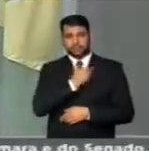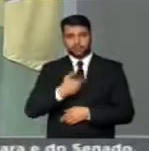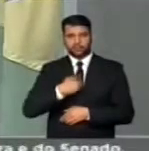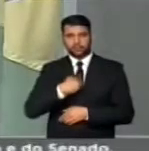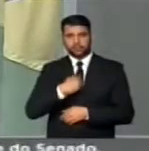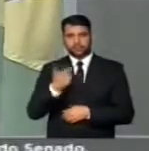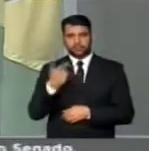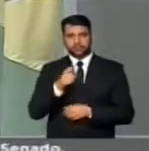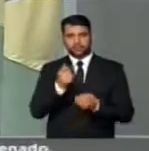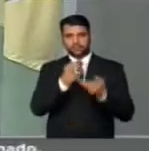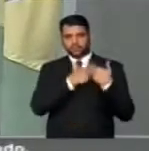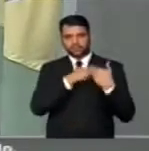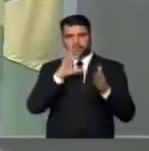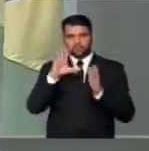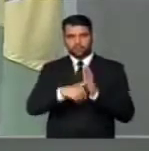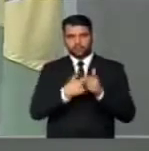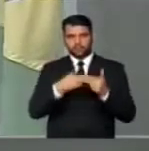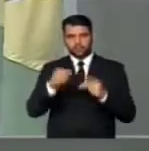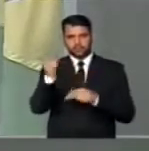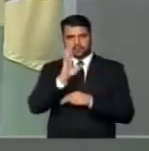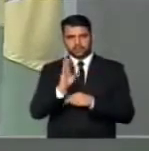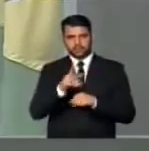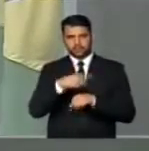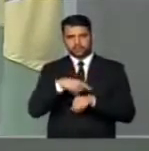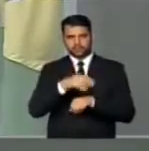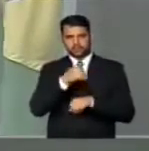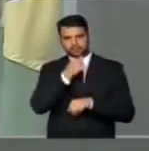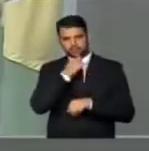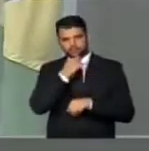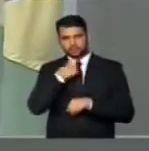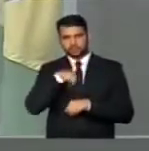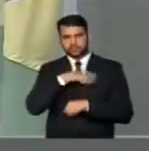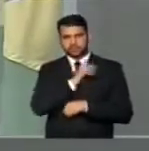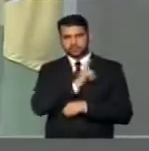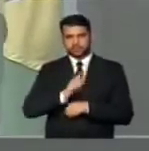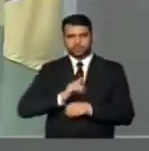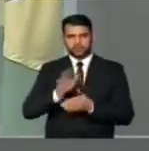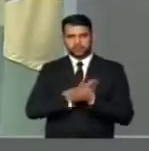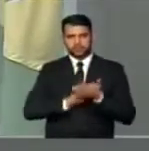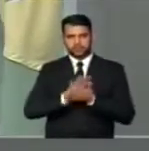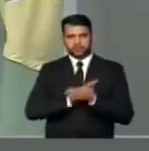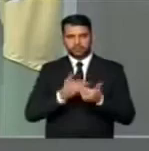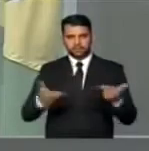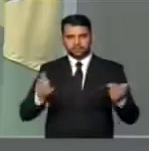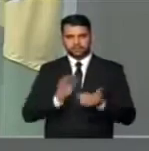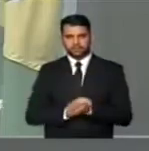incompetente, corrupto, que faz da nação uma nação infeliz por um governo que não tem o mínimo...